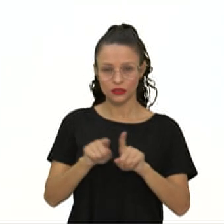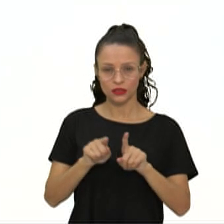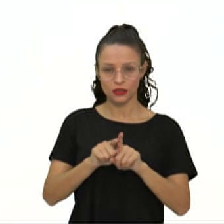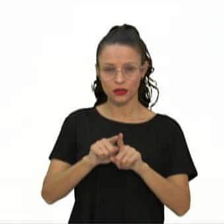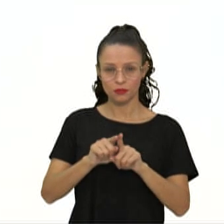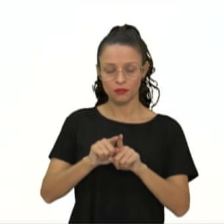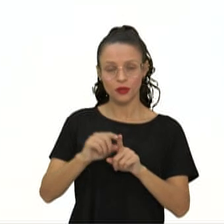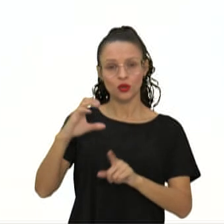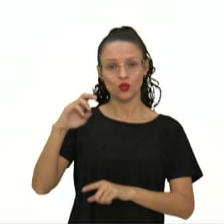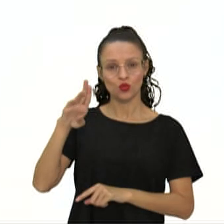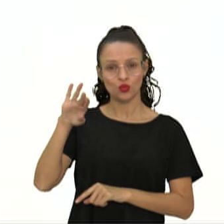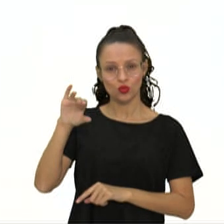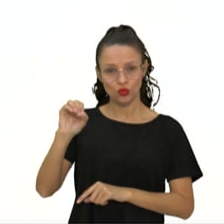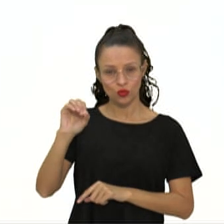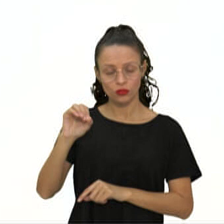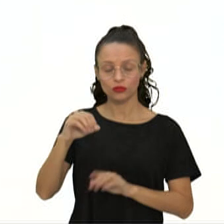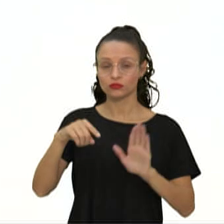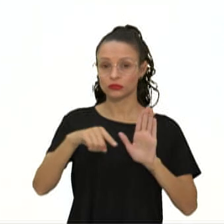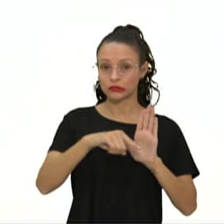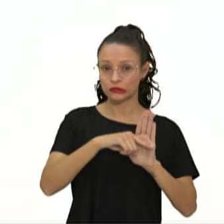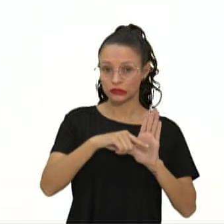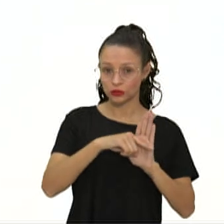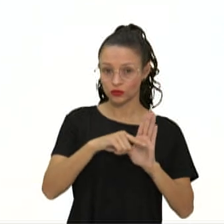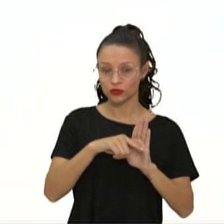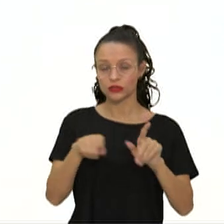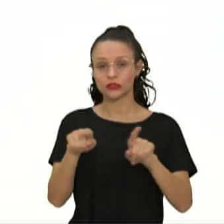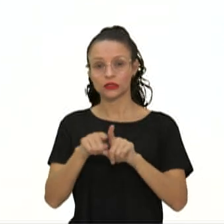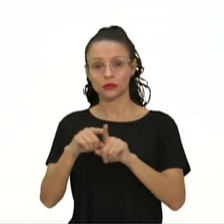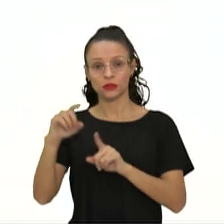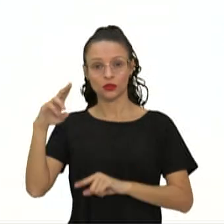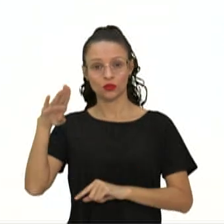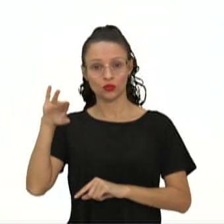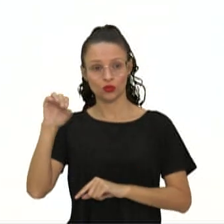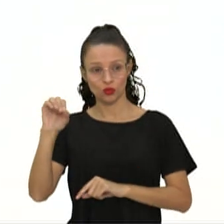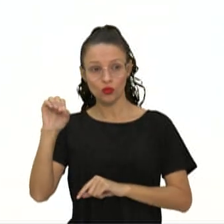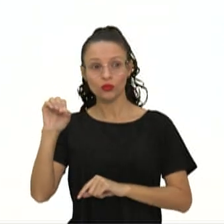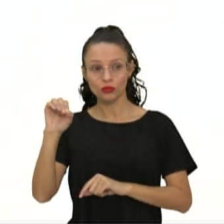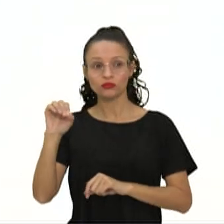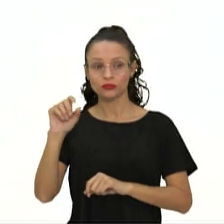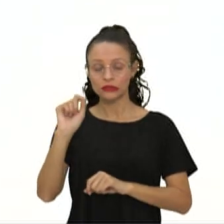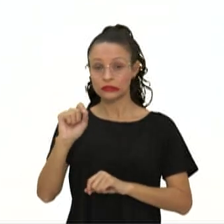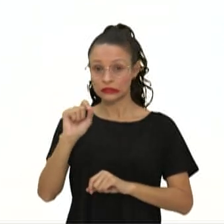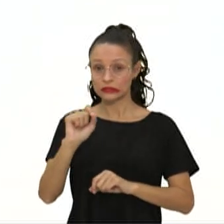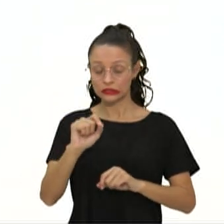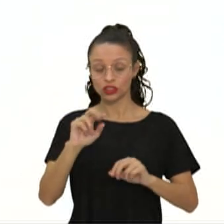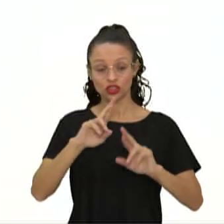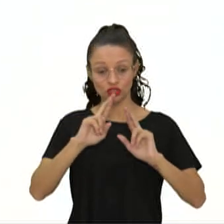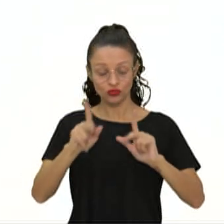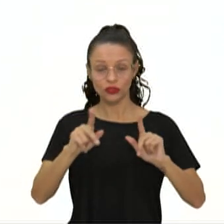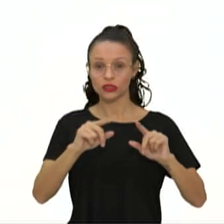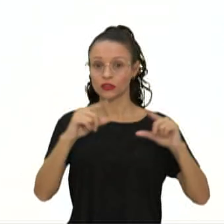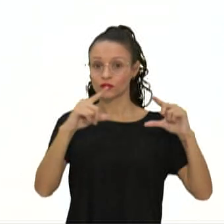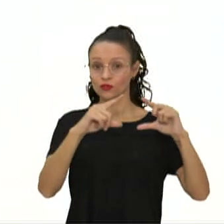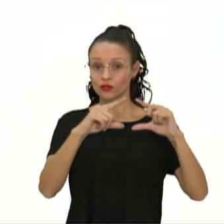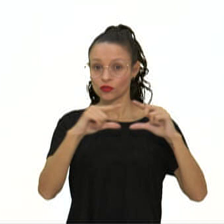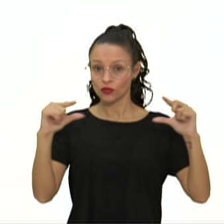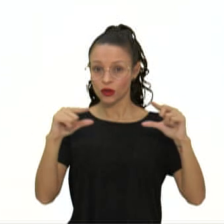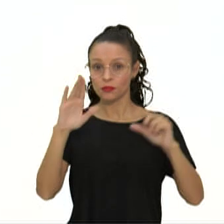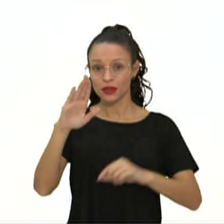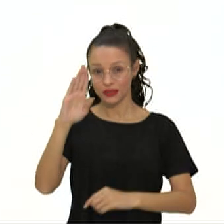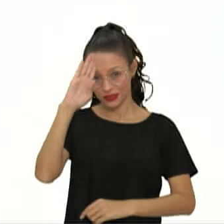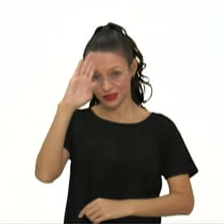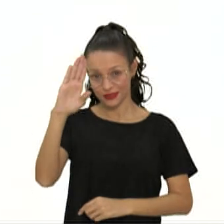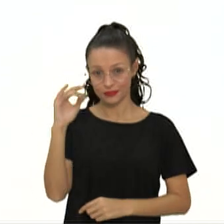Dois produtos notáveis, né? Dois produtos notáveis que dão um pouquinho mais de trabalho porque a fórmula é maior, mas o mais